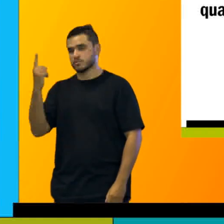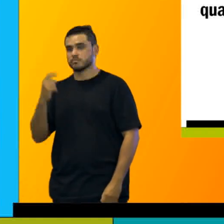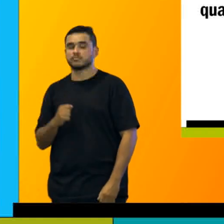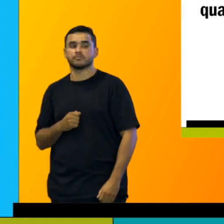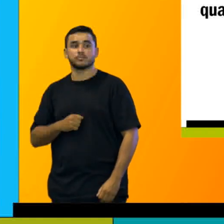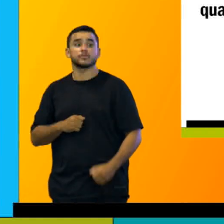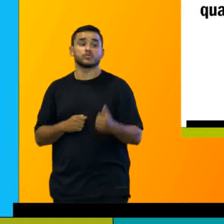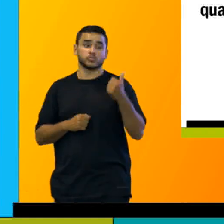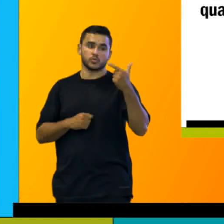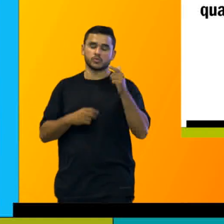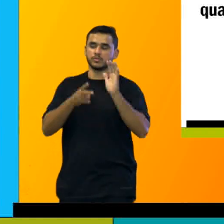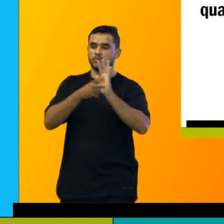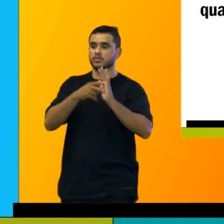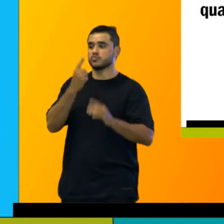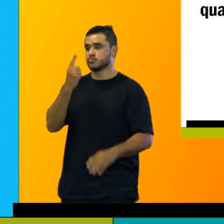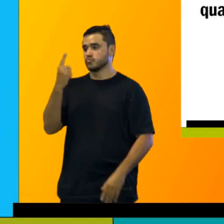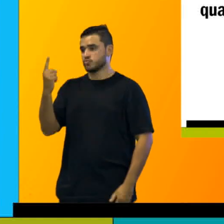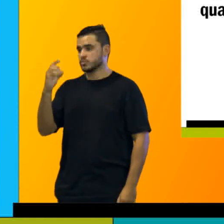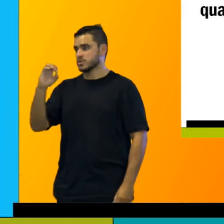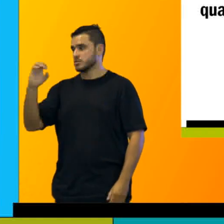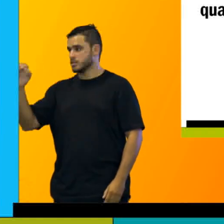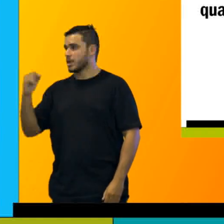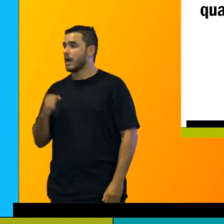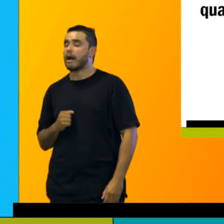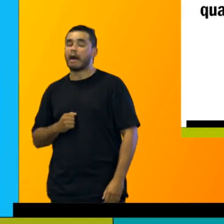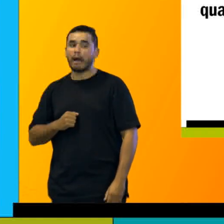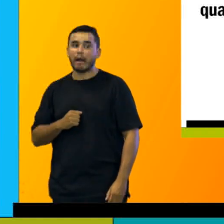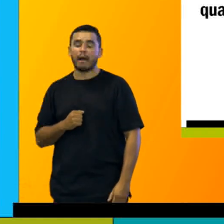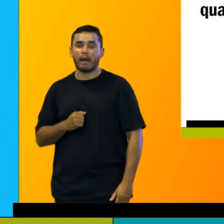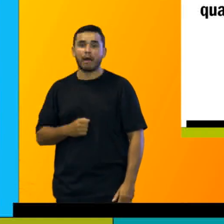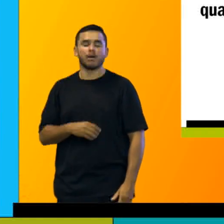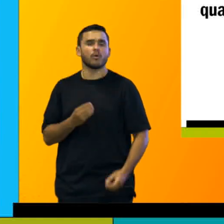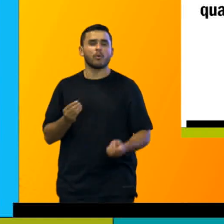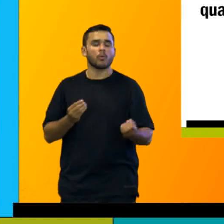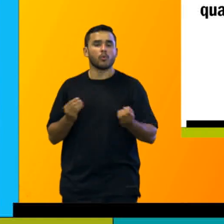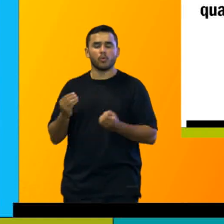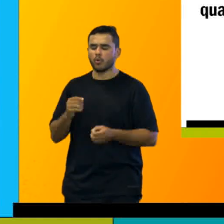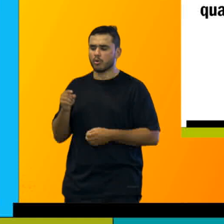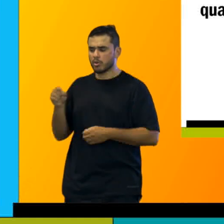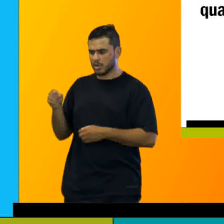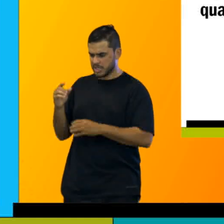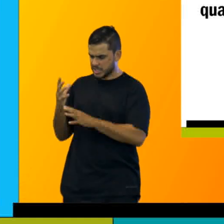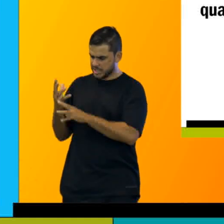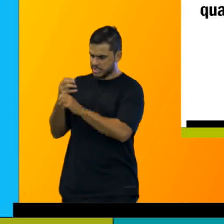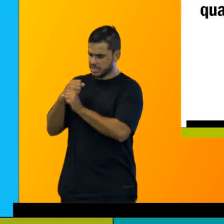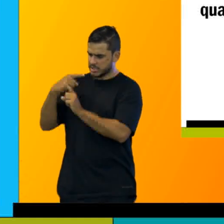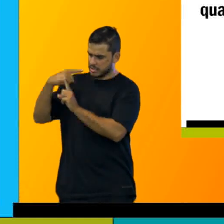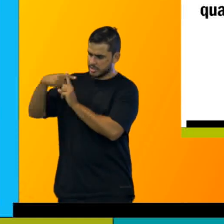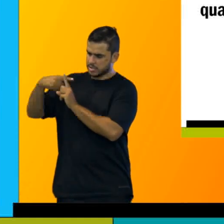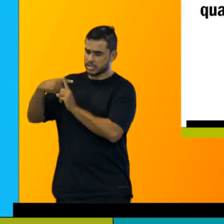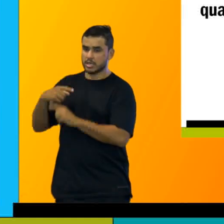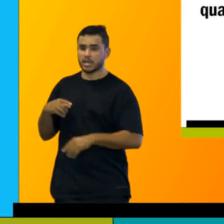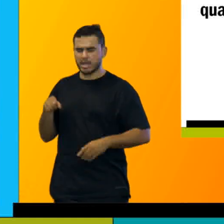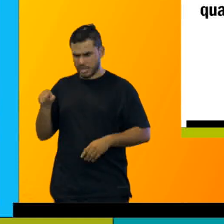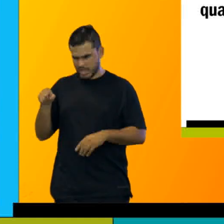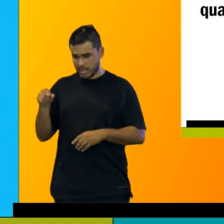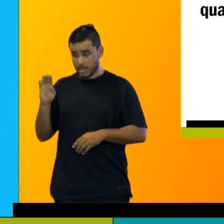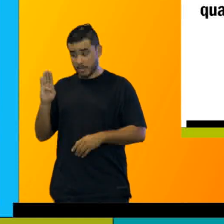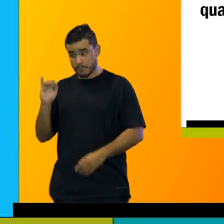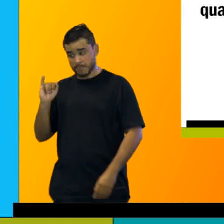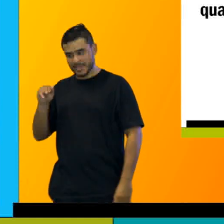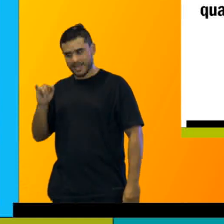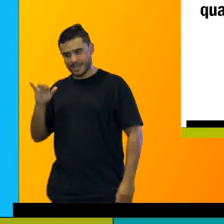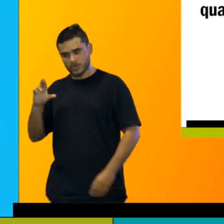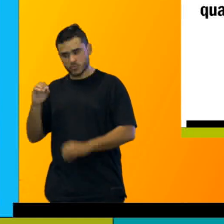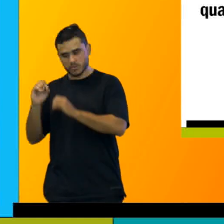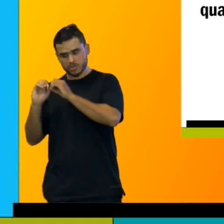1100. Beleza. A operação de adição na base binária segue um algoritmo similar ao